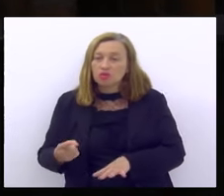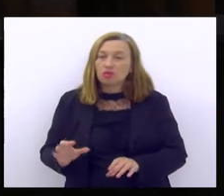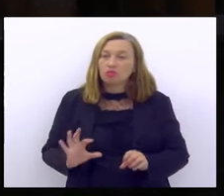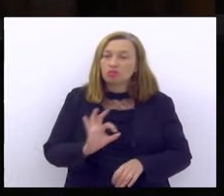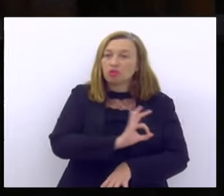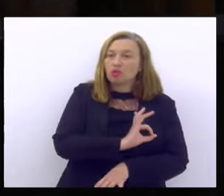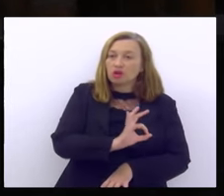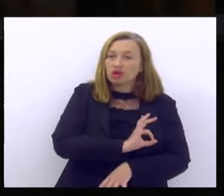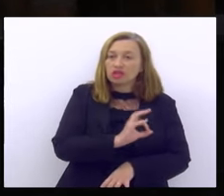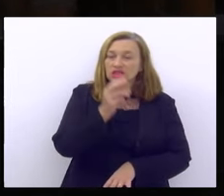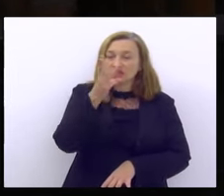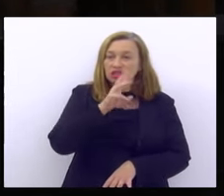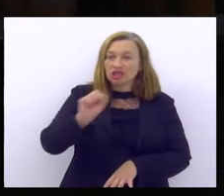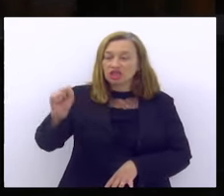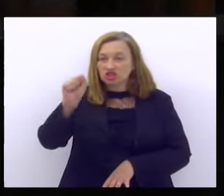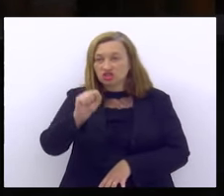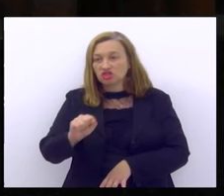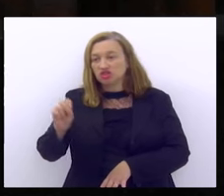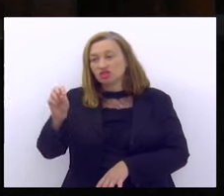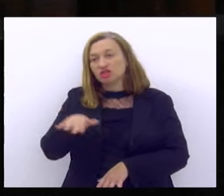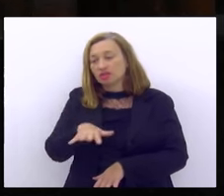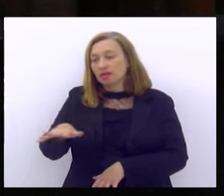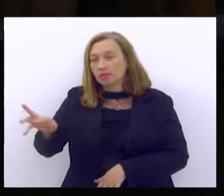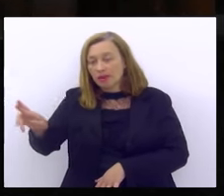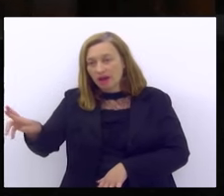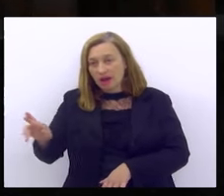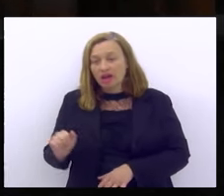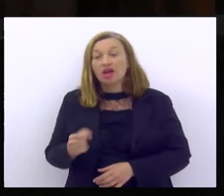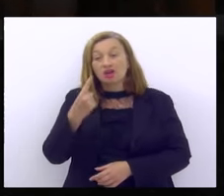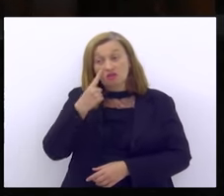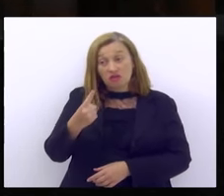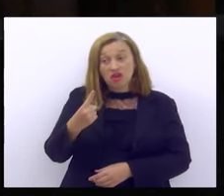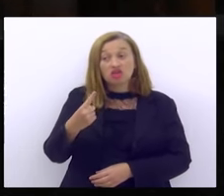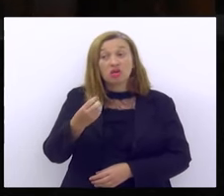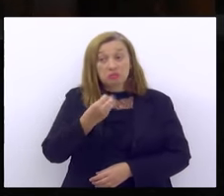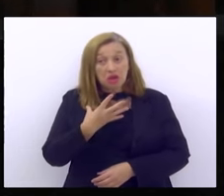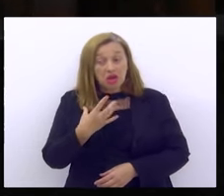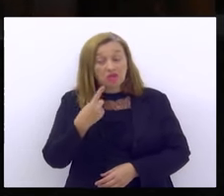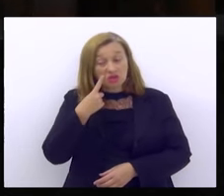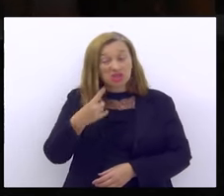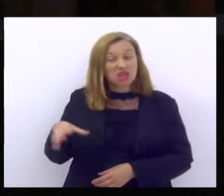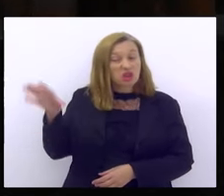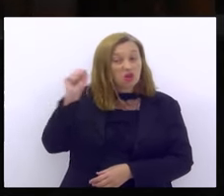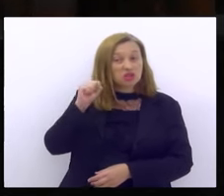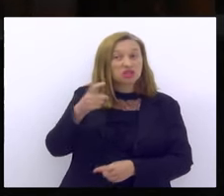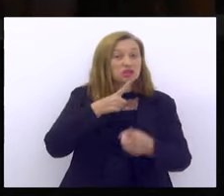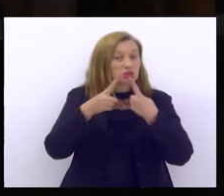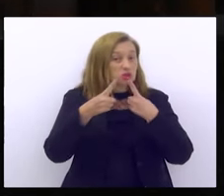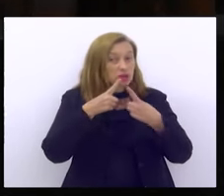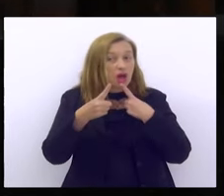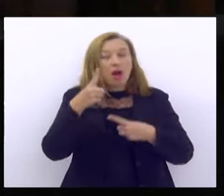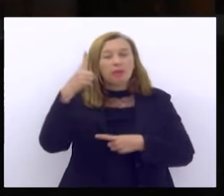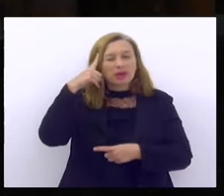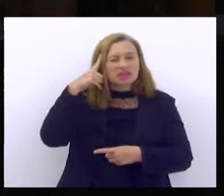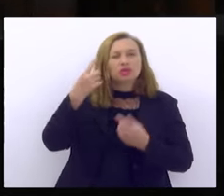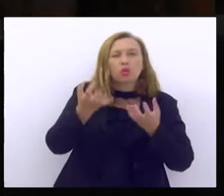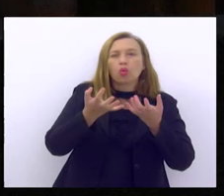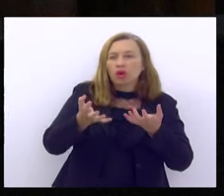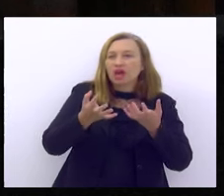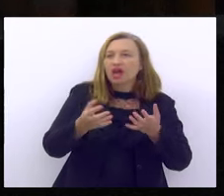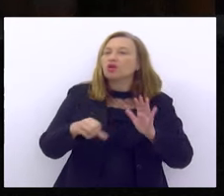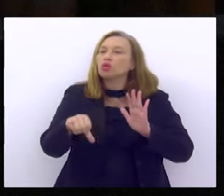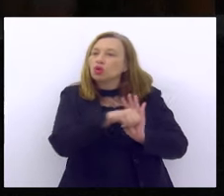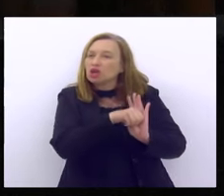mais de 3 dias na Maré. Olhe bem para as situações. Para você que está hoje ouvindo esse debate, pensando, eu quero que o